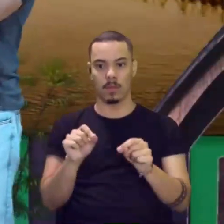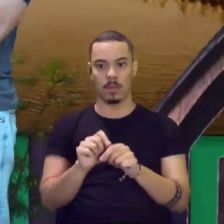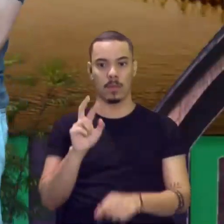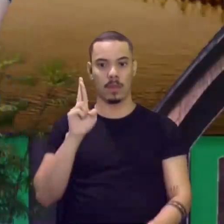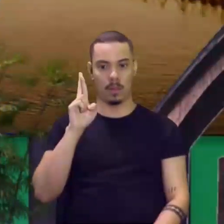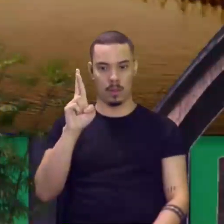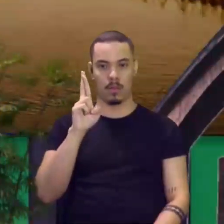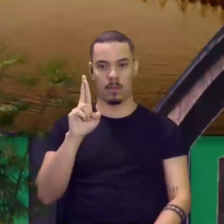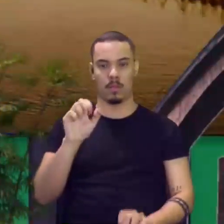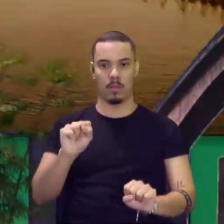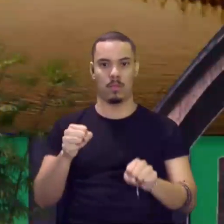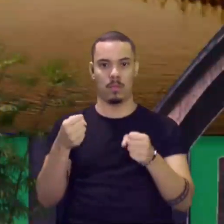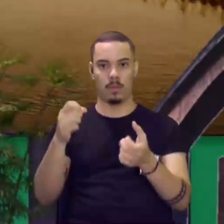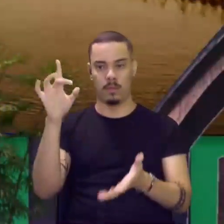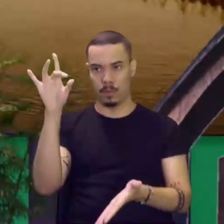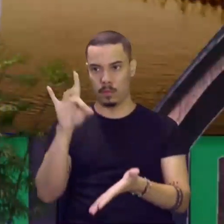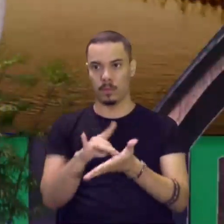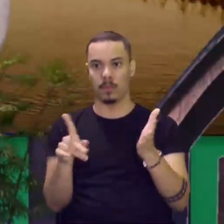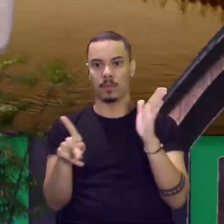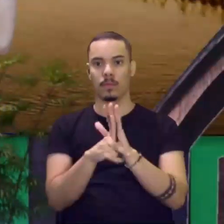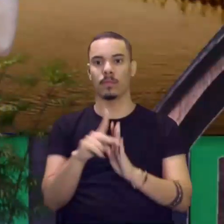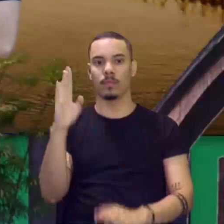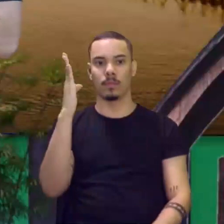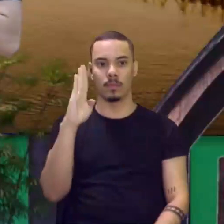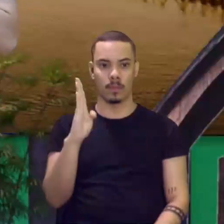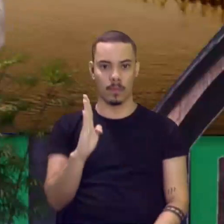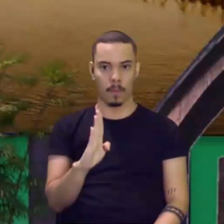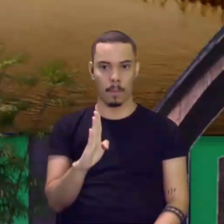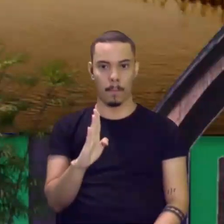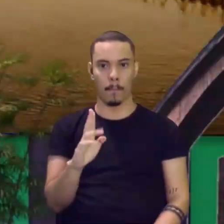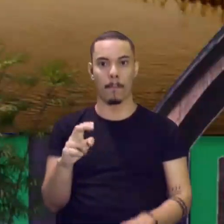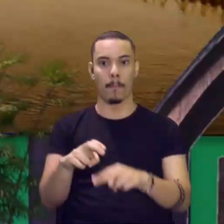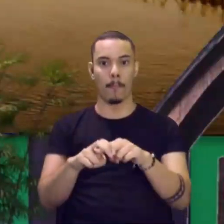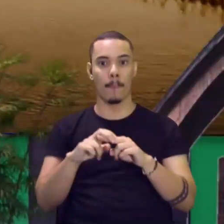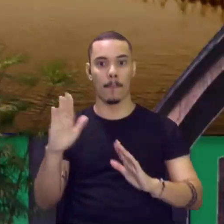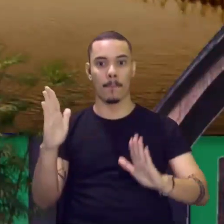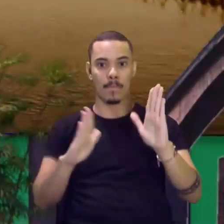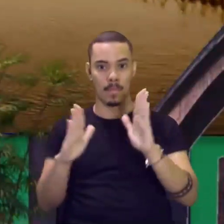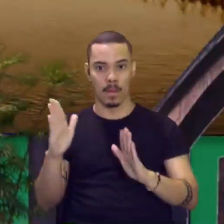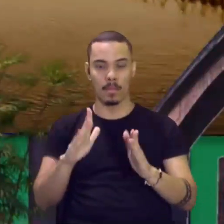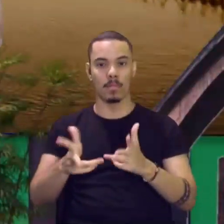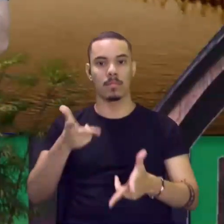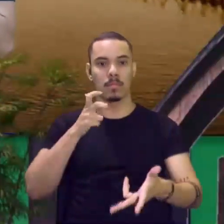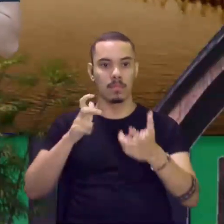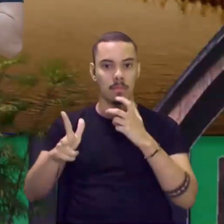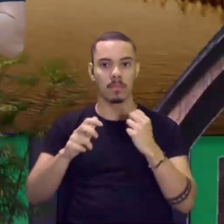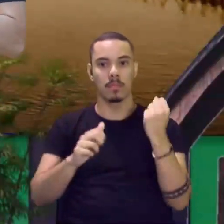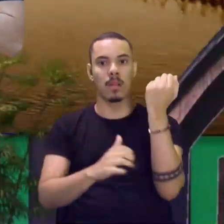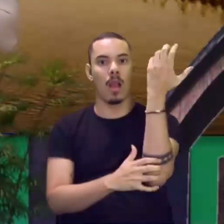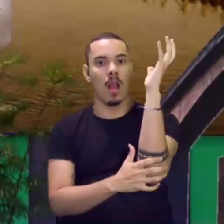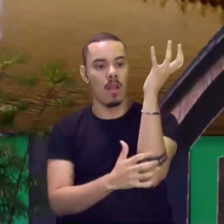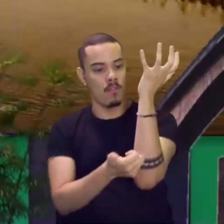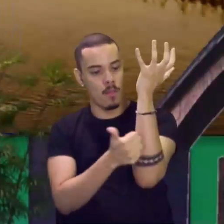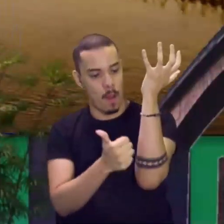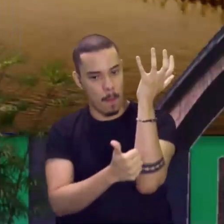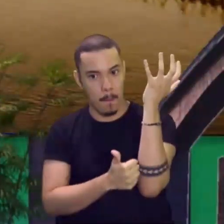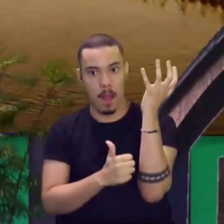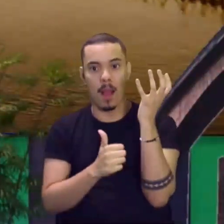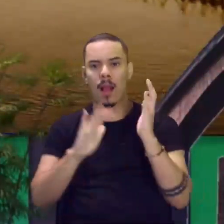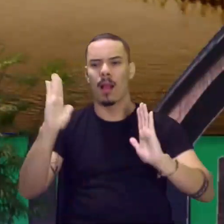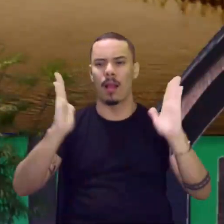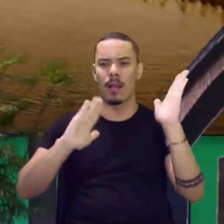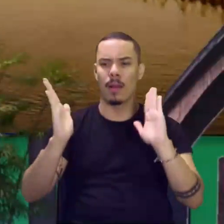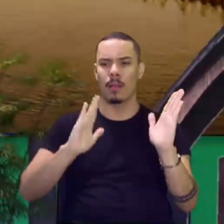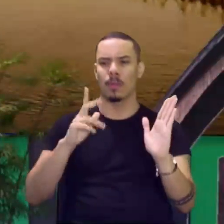por efetivar realmente a colonização do Brasil. Exatamente. Porque no momento lá da extração do pau-brasil, né, o que acontecia? A galera só